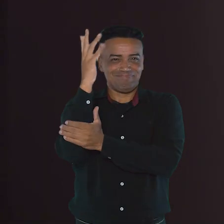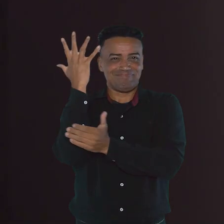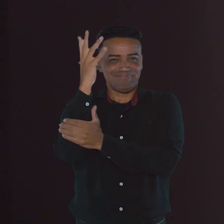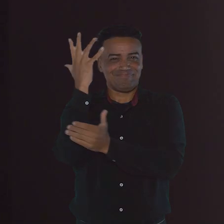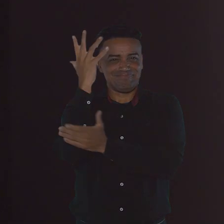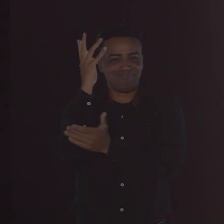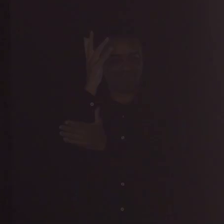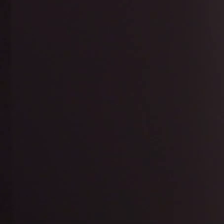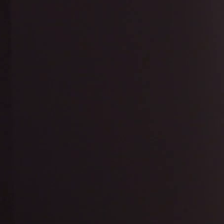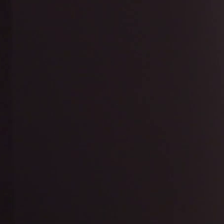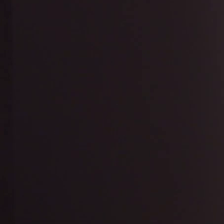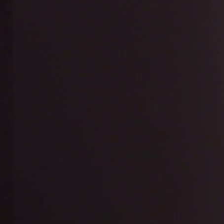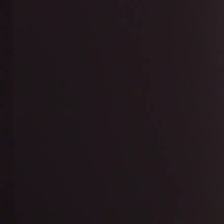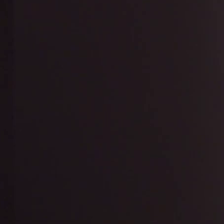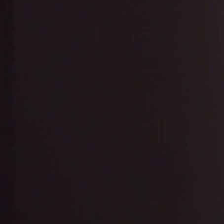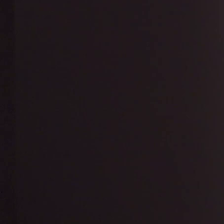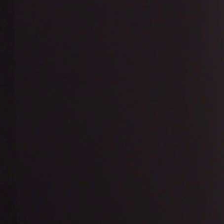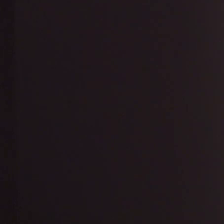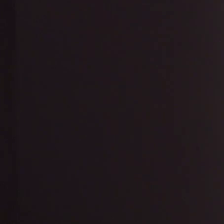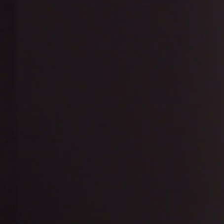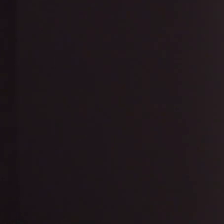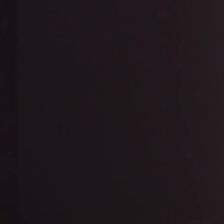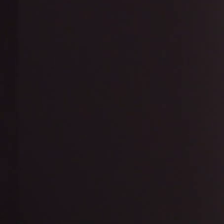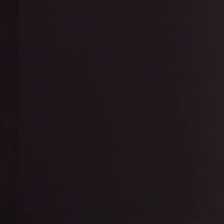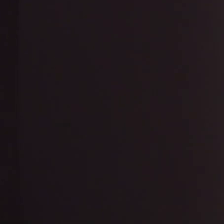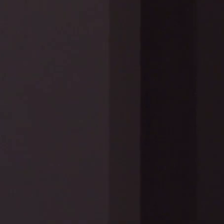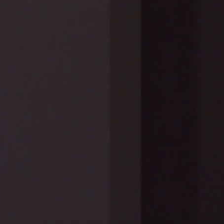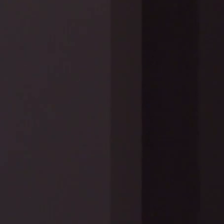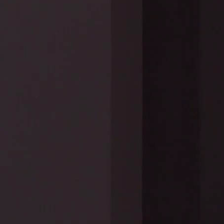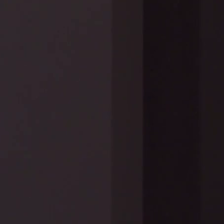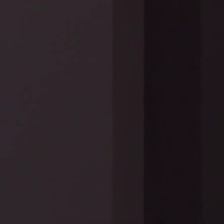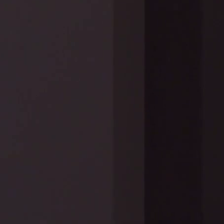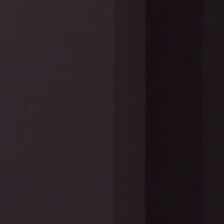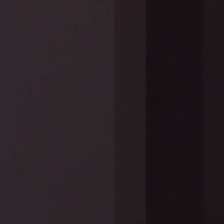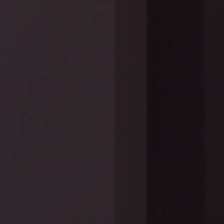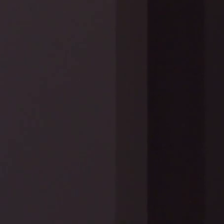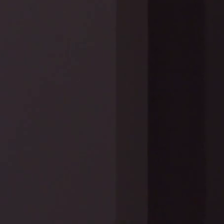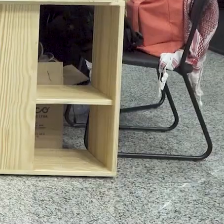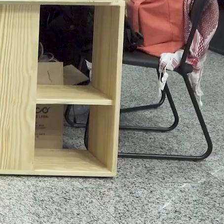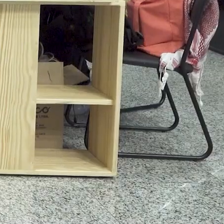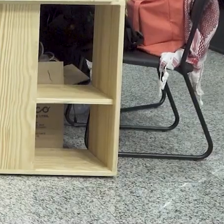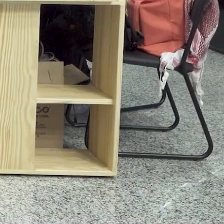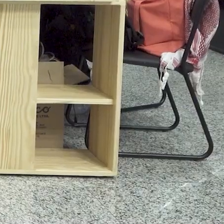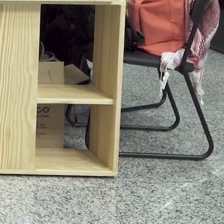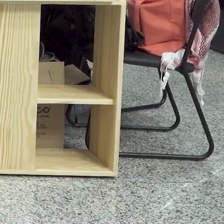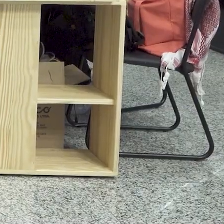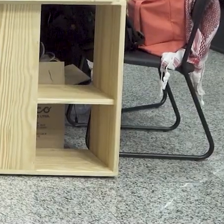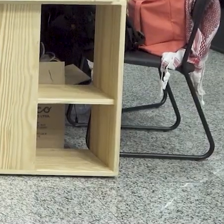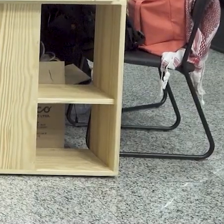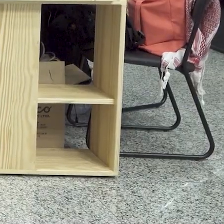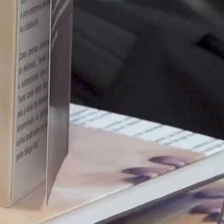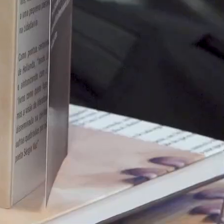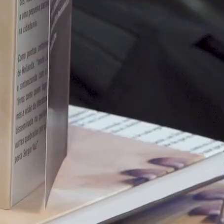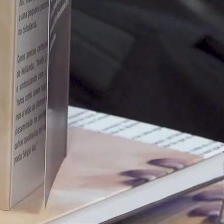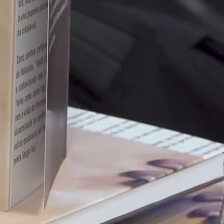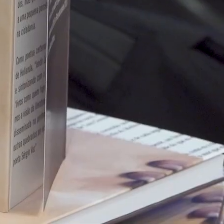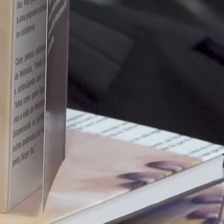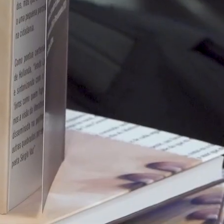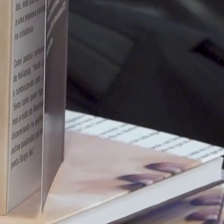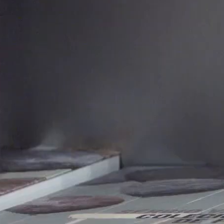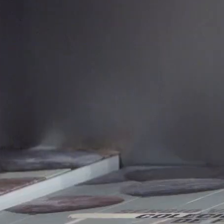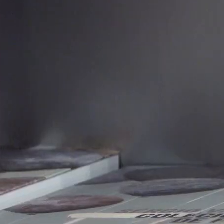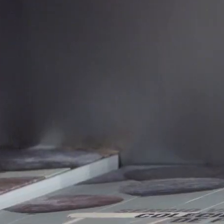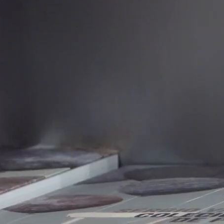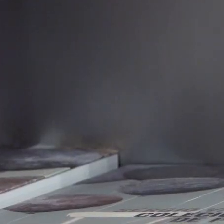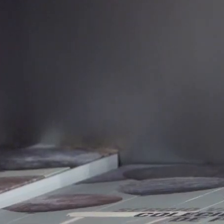Agora vemos uma sequência de imagens rápidas. Primeiramente, a tela de divulgação do evento em um totem. Pessoas numa fila aguardam para comprar